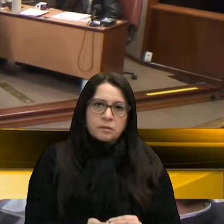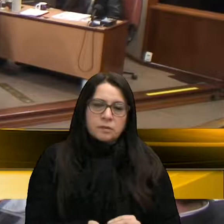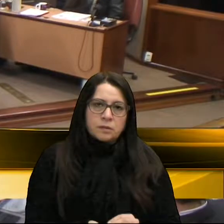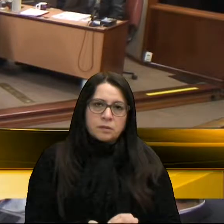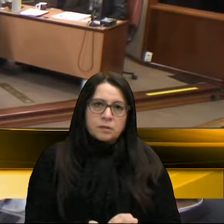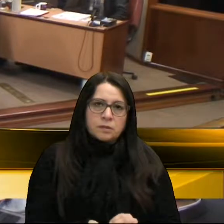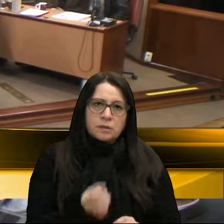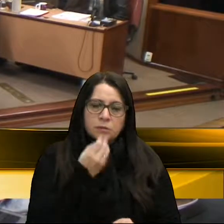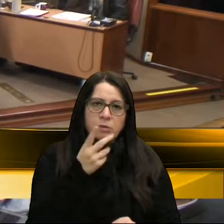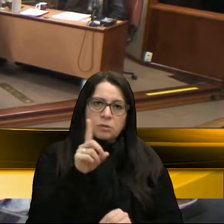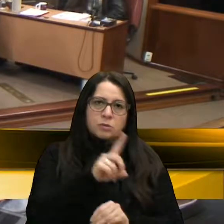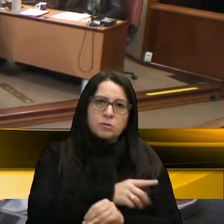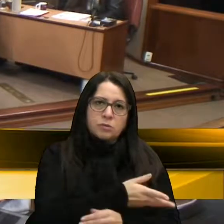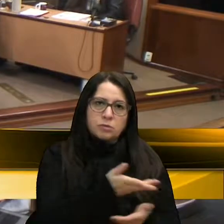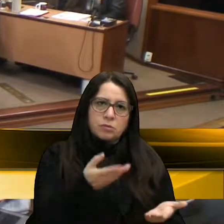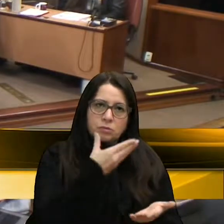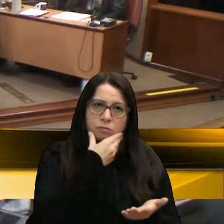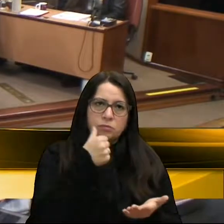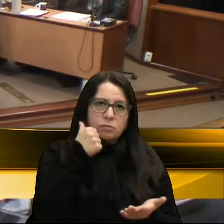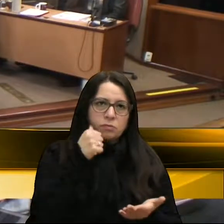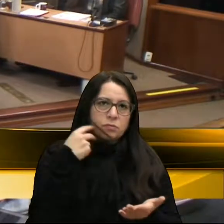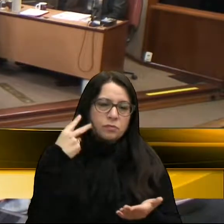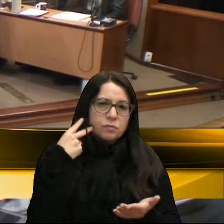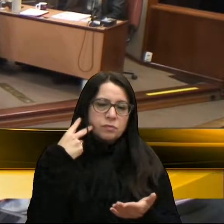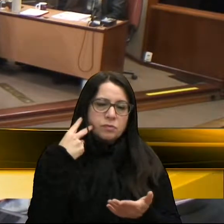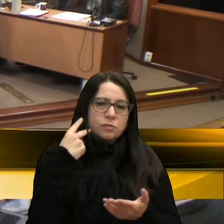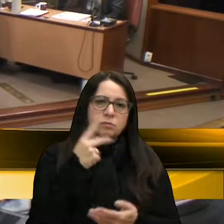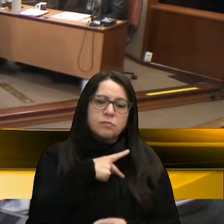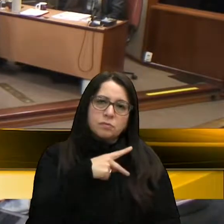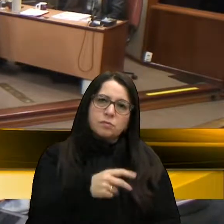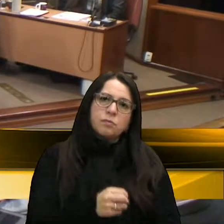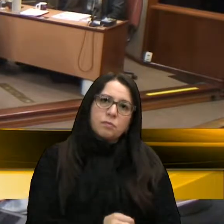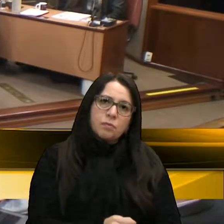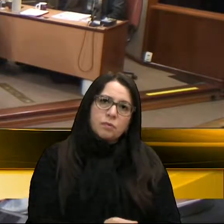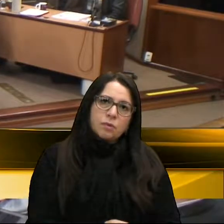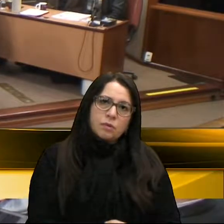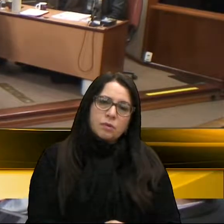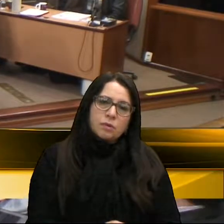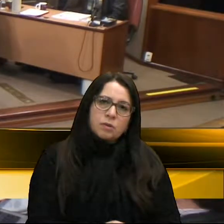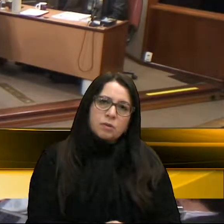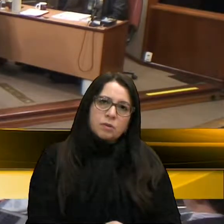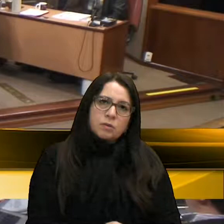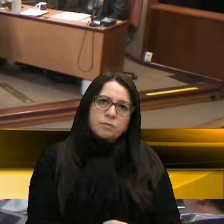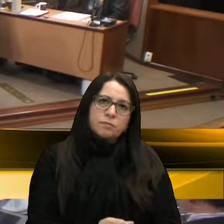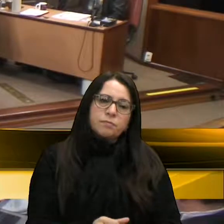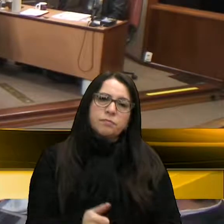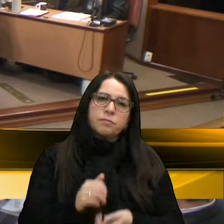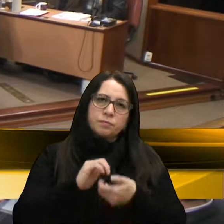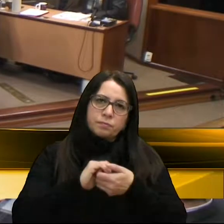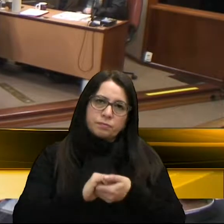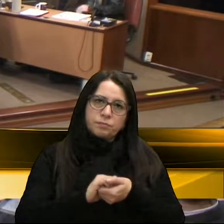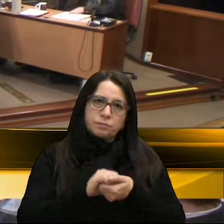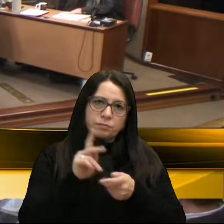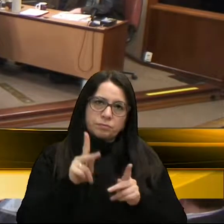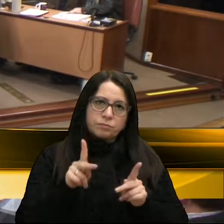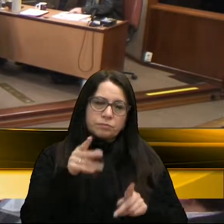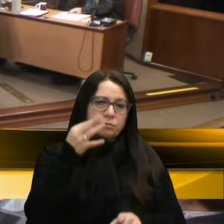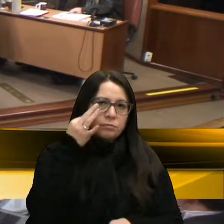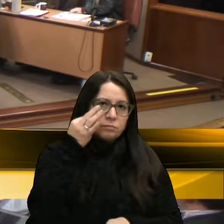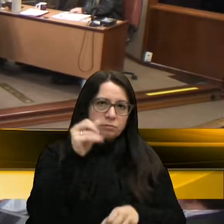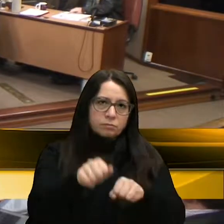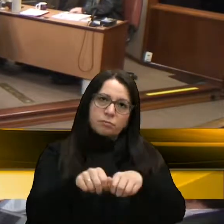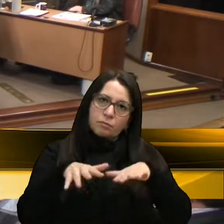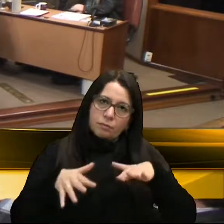Muito bom dia, senhoras e senhores. Senhor presidente, cumprimento também as pessoas que se fazem presente aqui no plenário